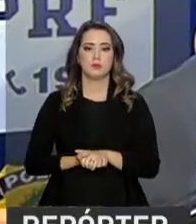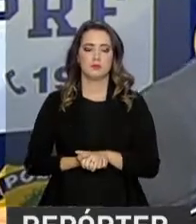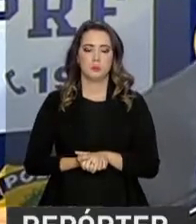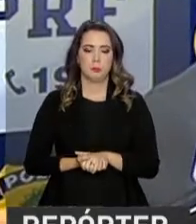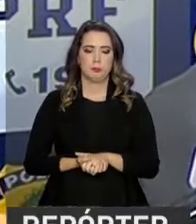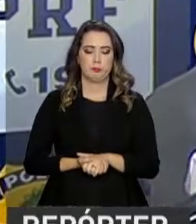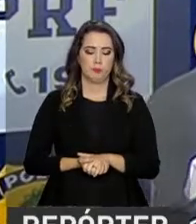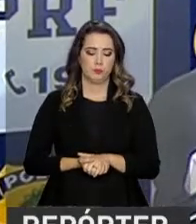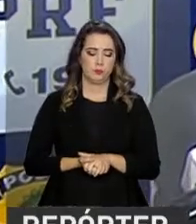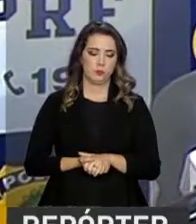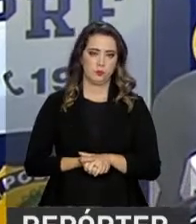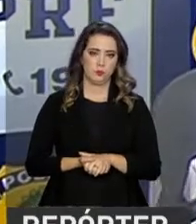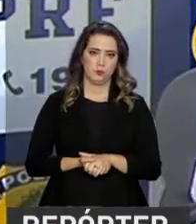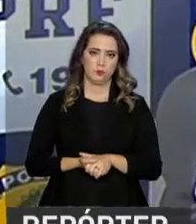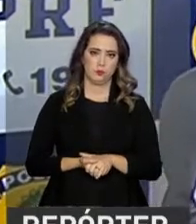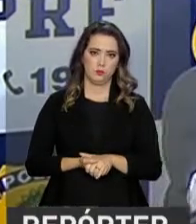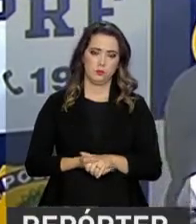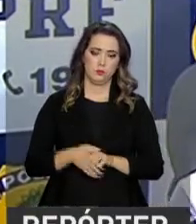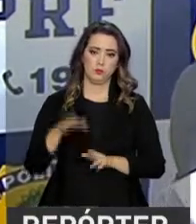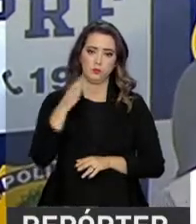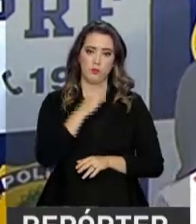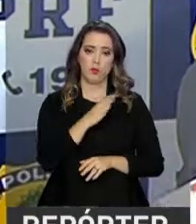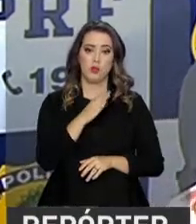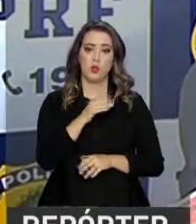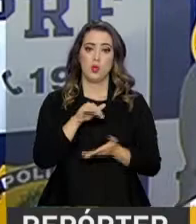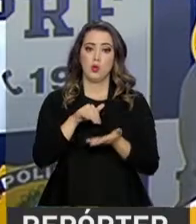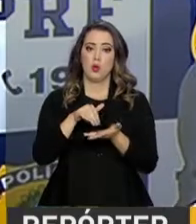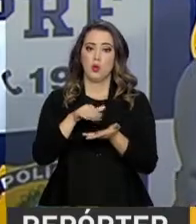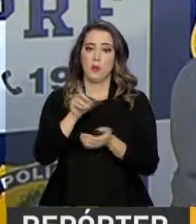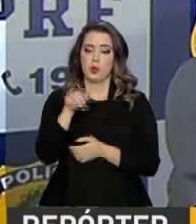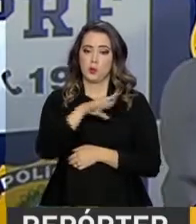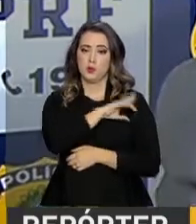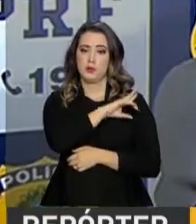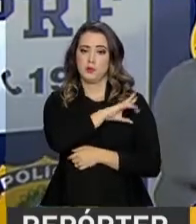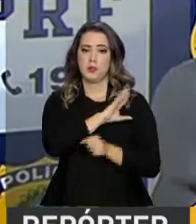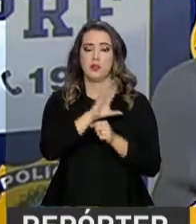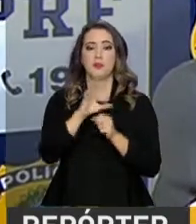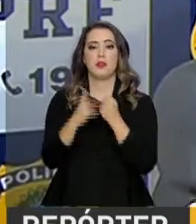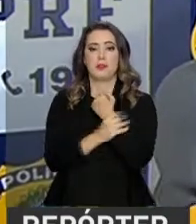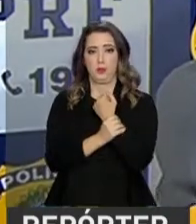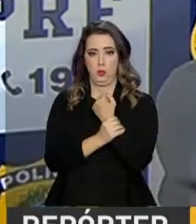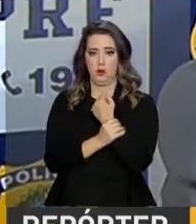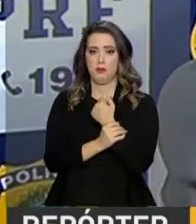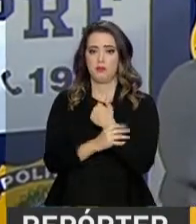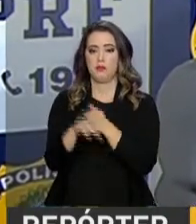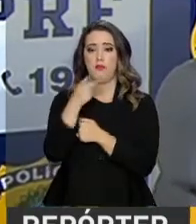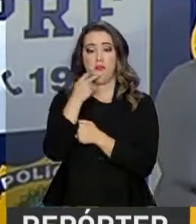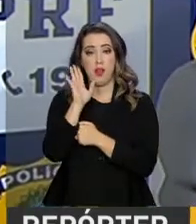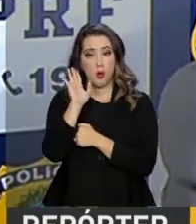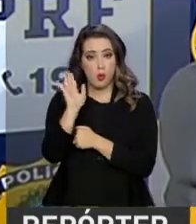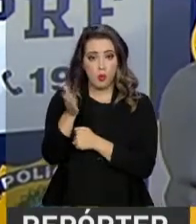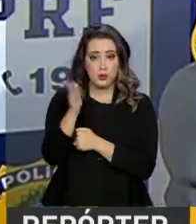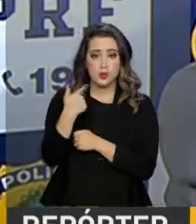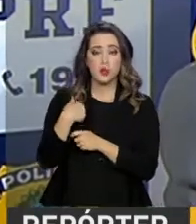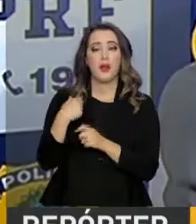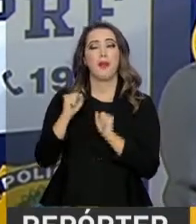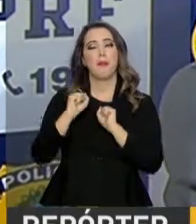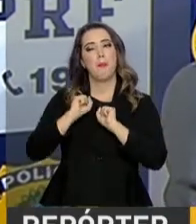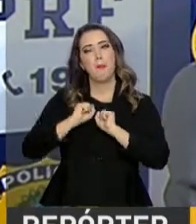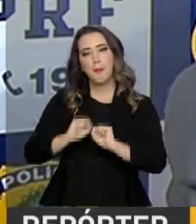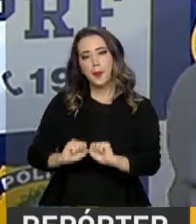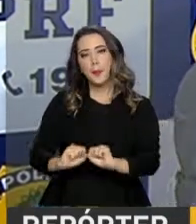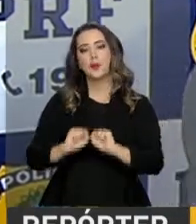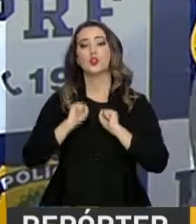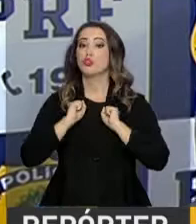segundo o secretário de segurança general richa os indícios apontam as possibilidades